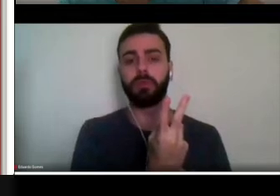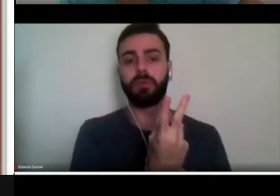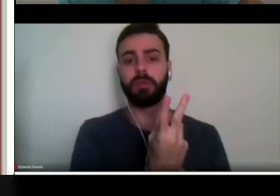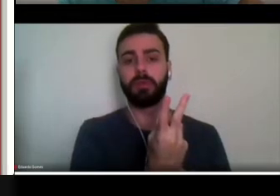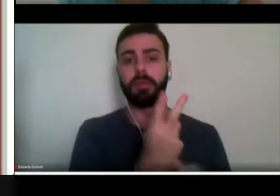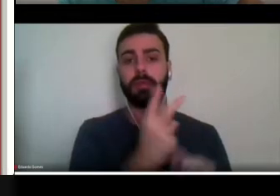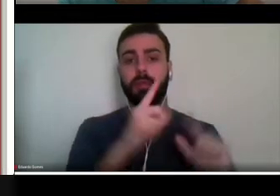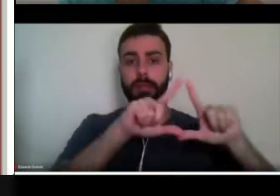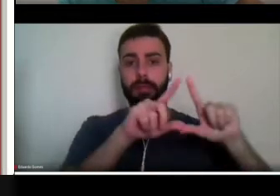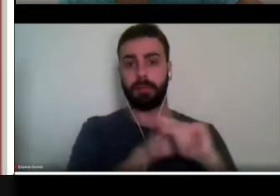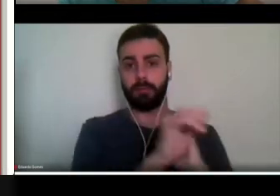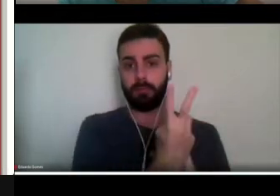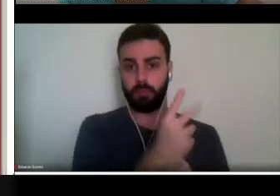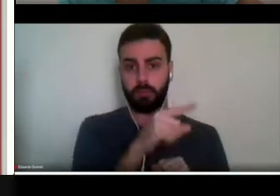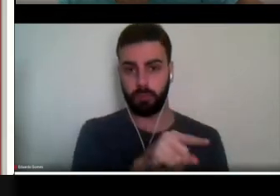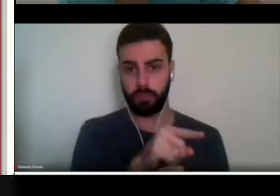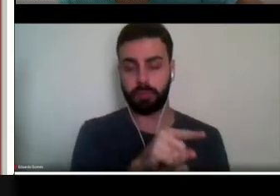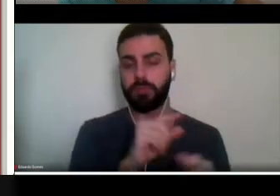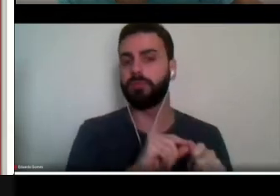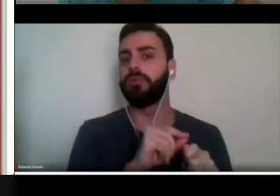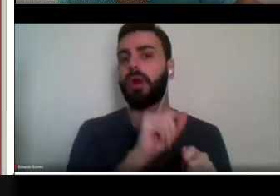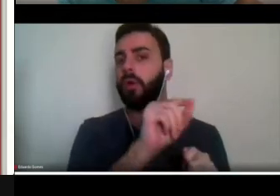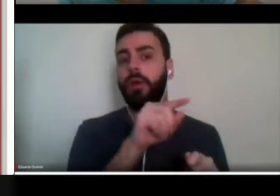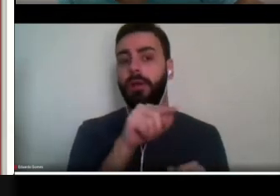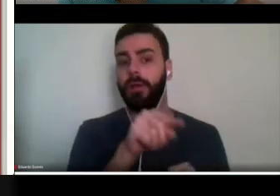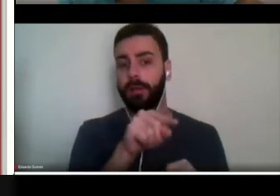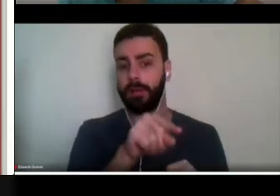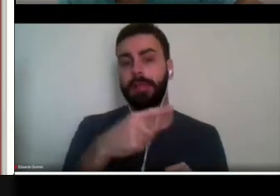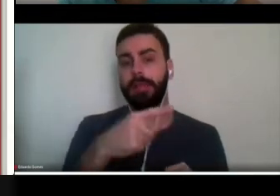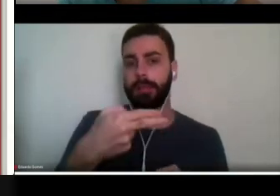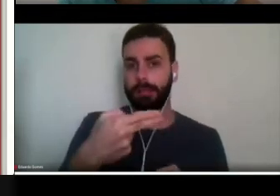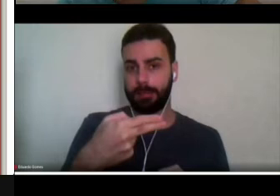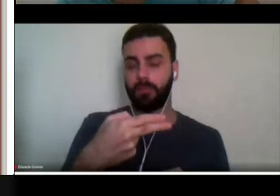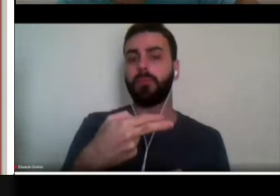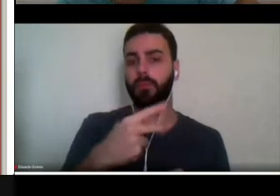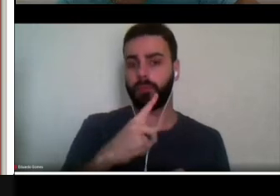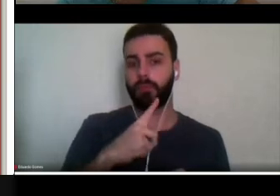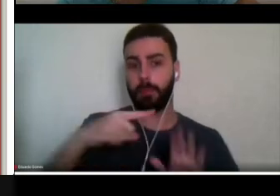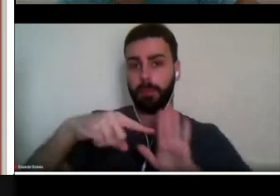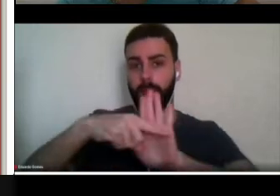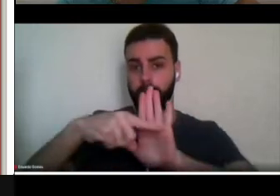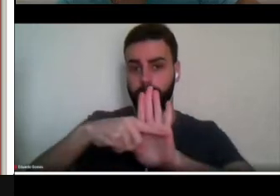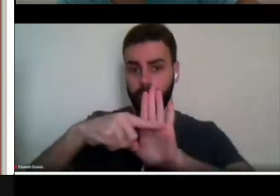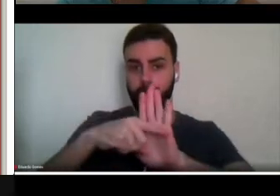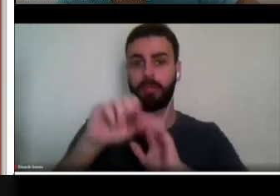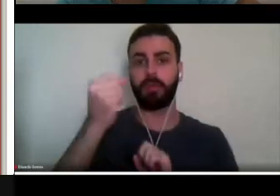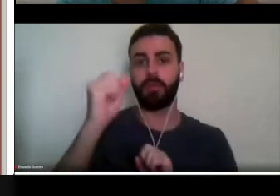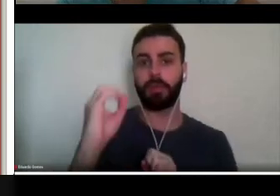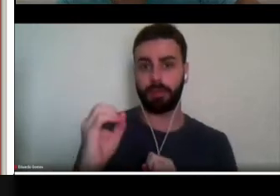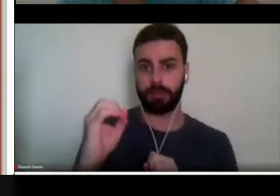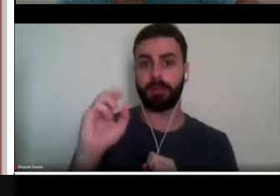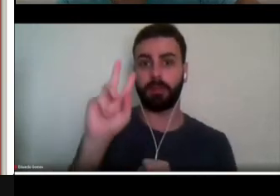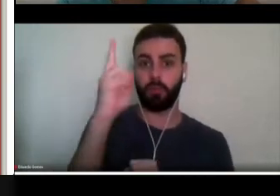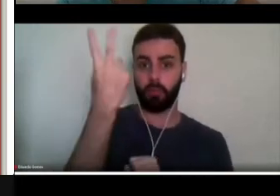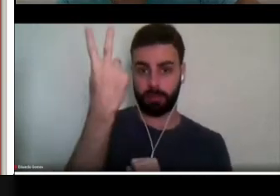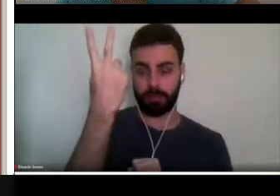ele vai ser igual a, então, menos 80 ao quadrado, que é um bocado,